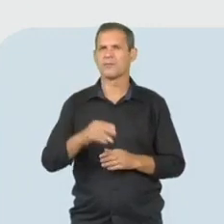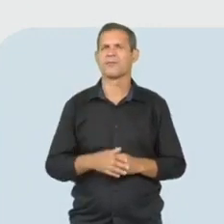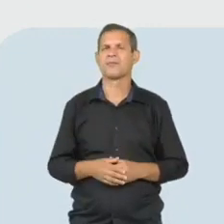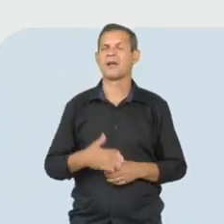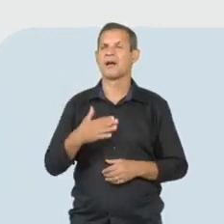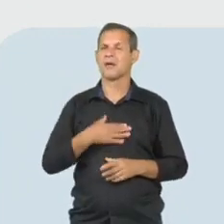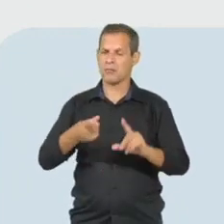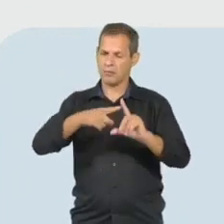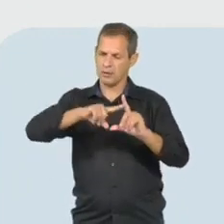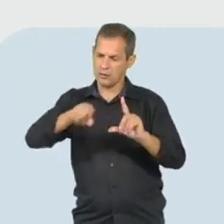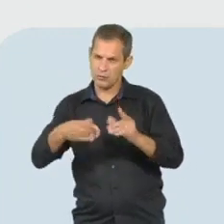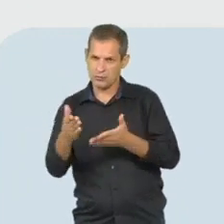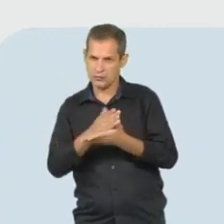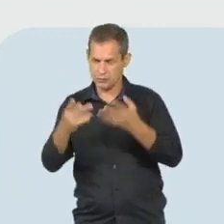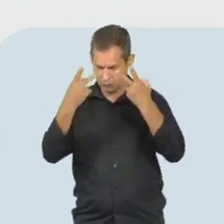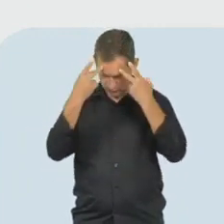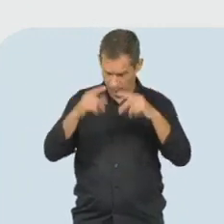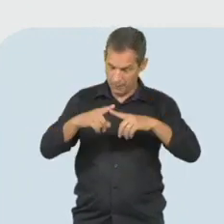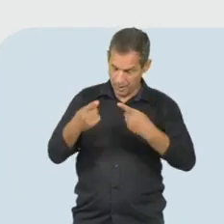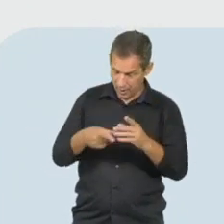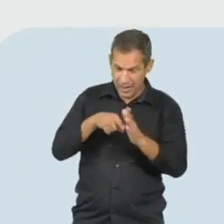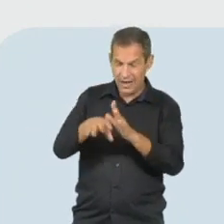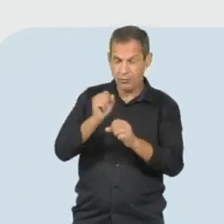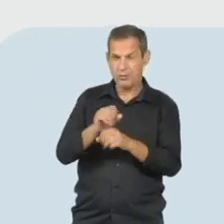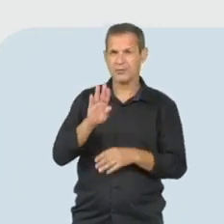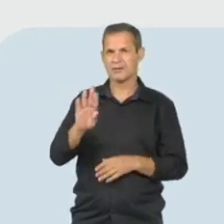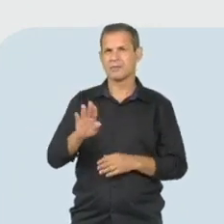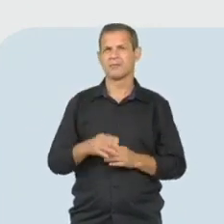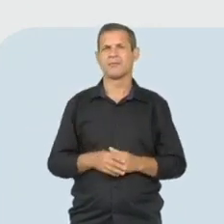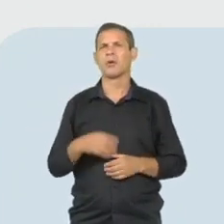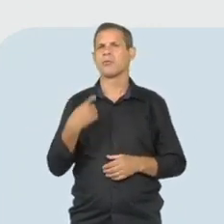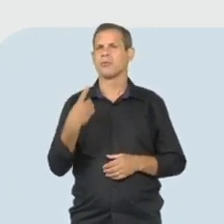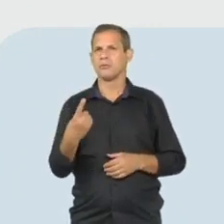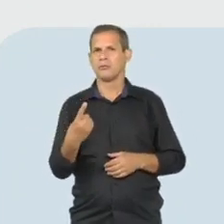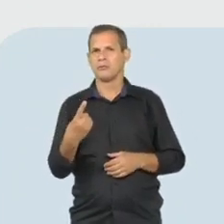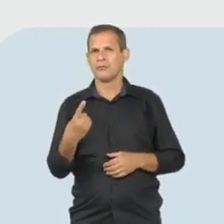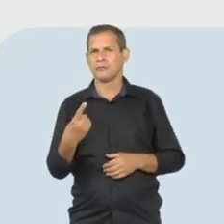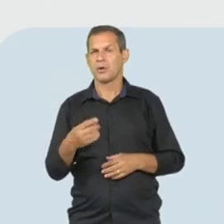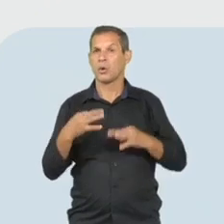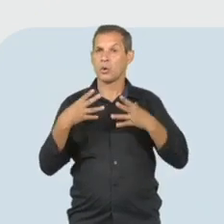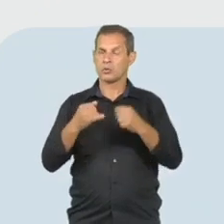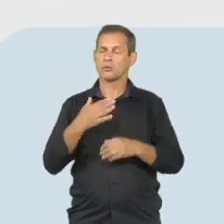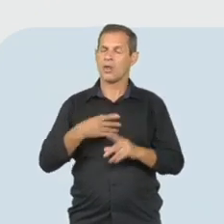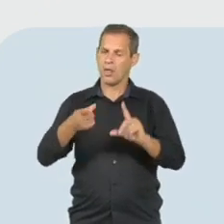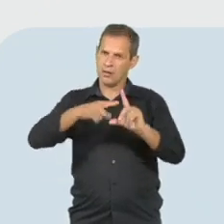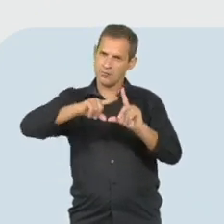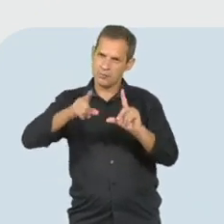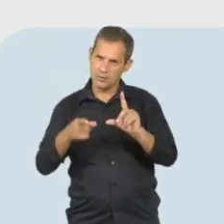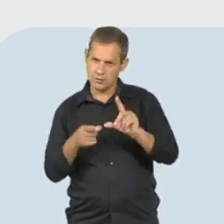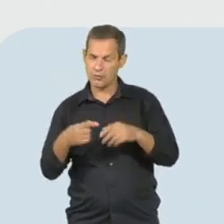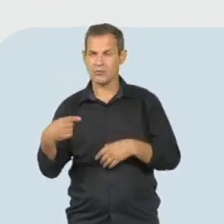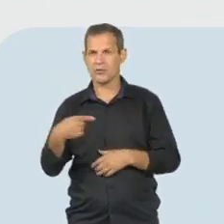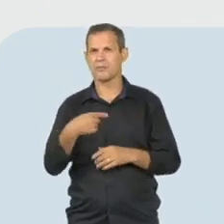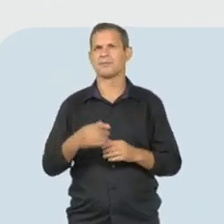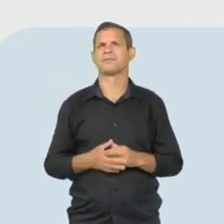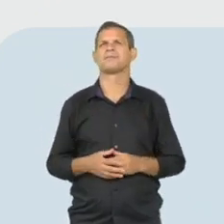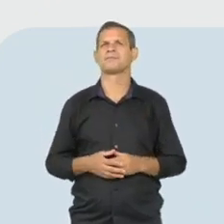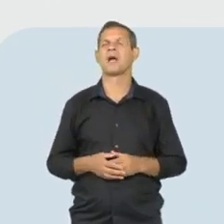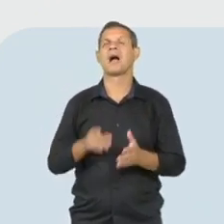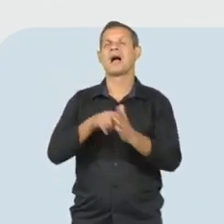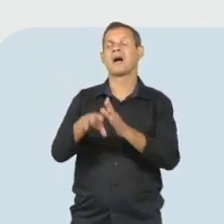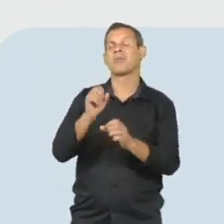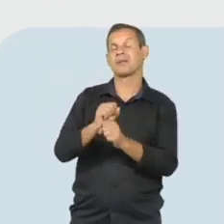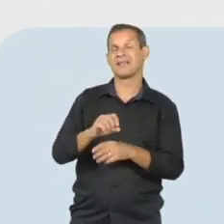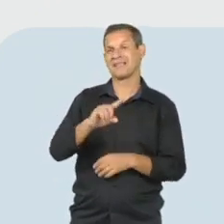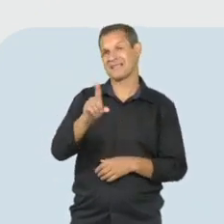a minha curva de distribuição normal. Então, a probabilidade de B vai ser 1 inteiro, quer dizer, toda a minha curva, menos a probabilidade